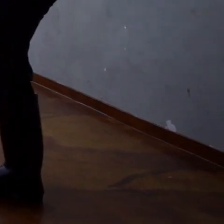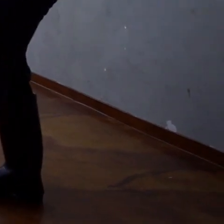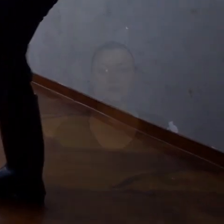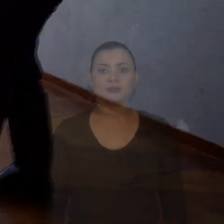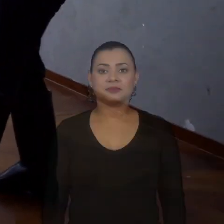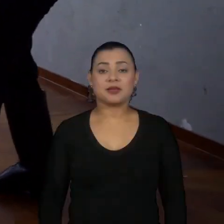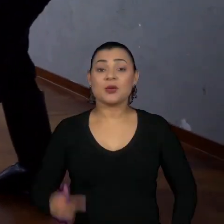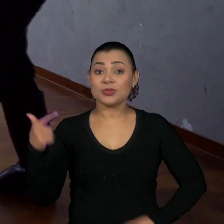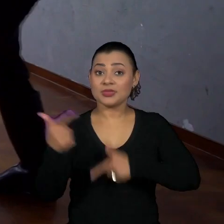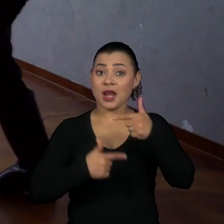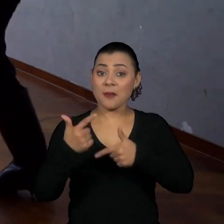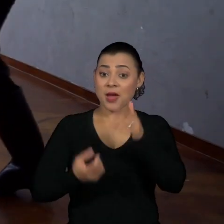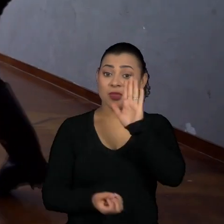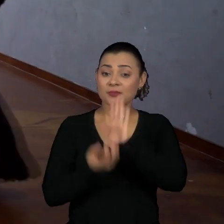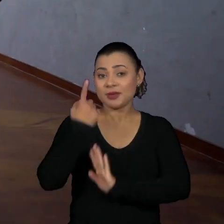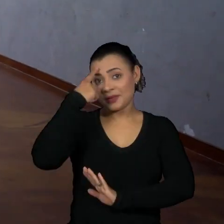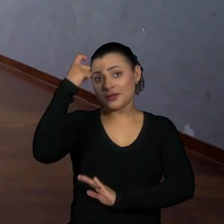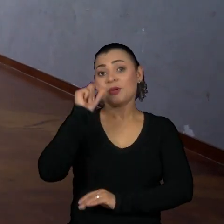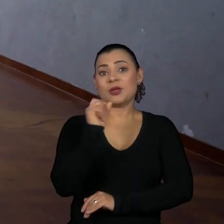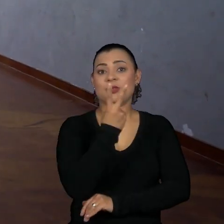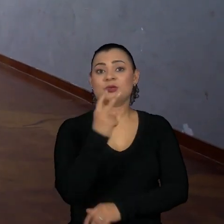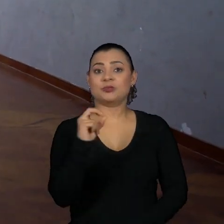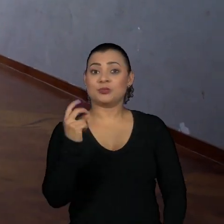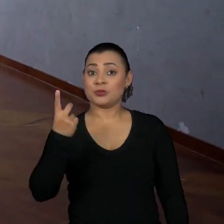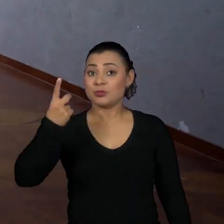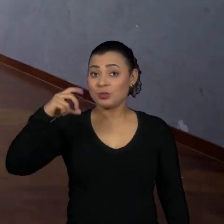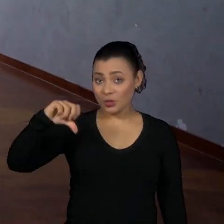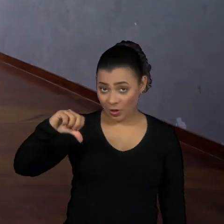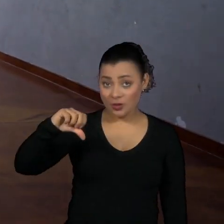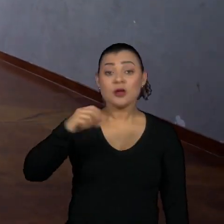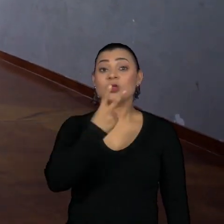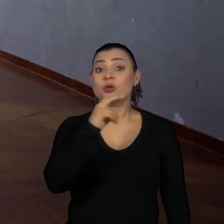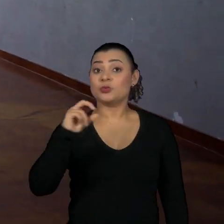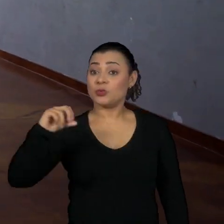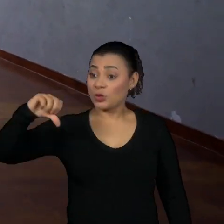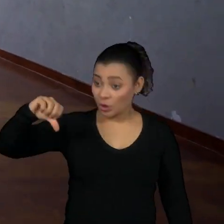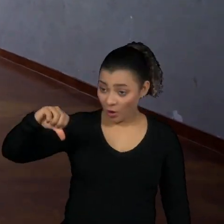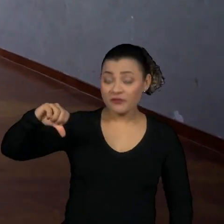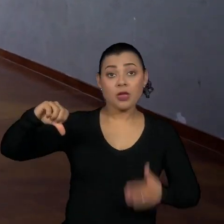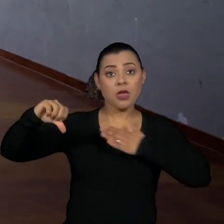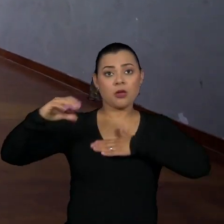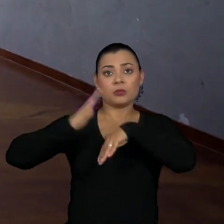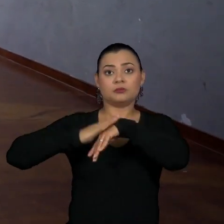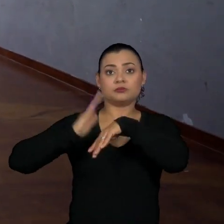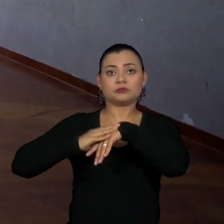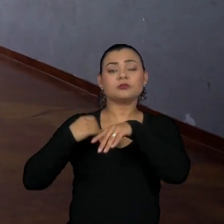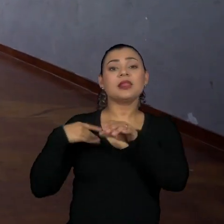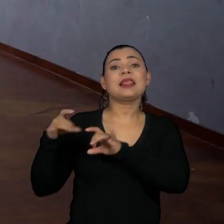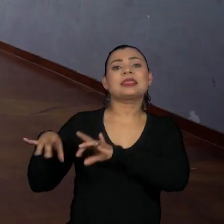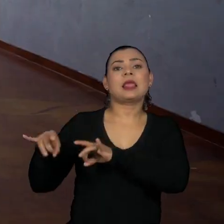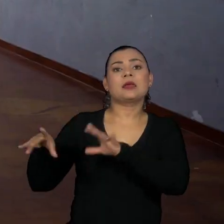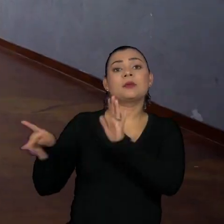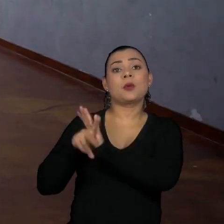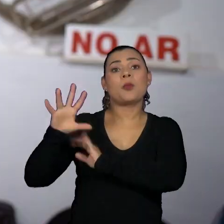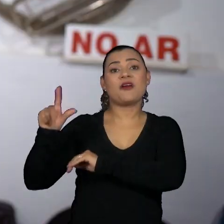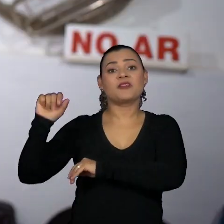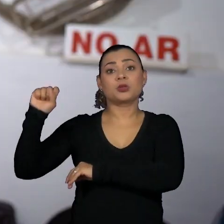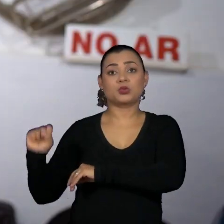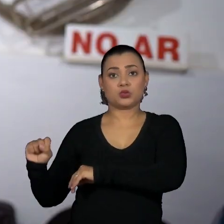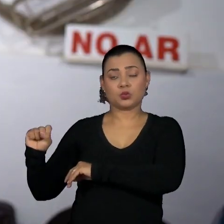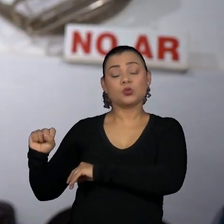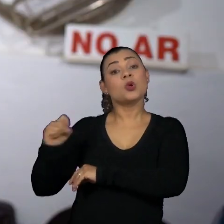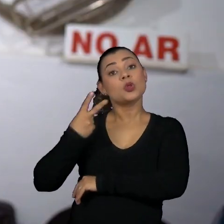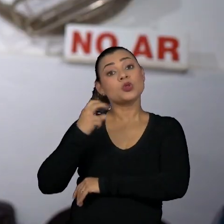Esse trabalho nasce em 2009, a partir da minha pesquisa pessoal dessa técnica, que nasce na África do Sul.